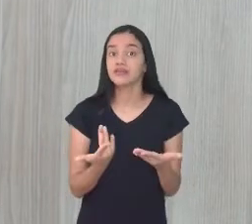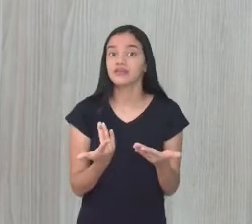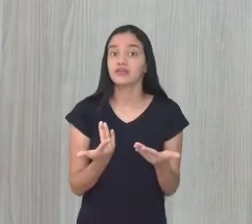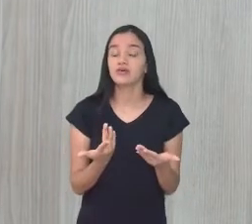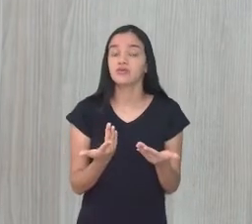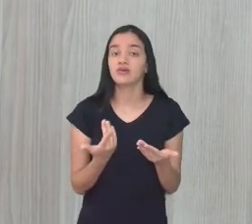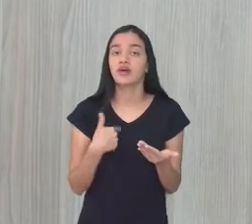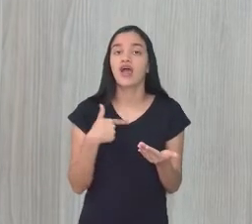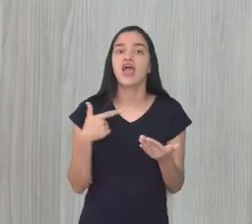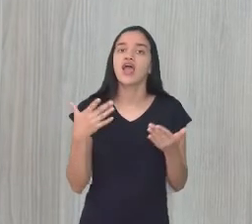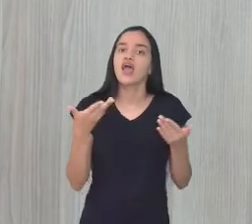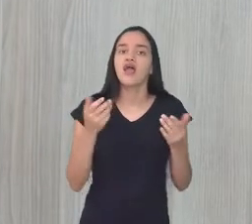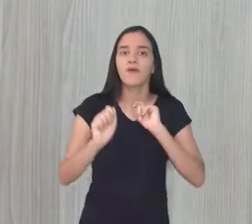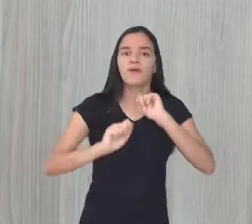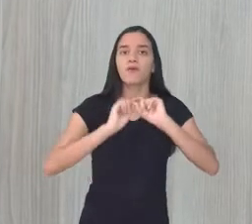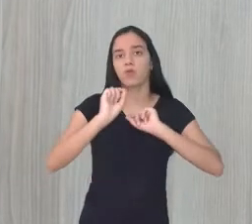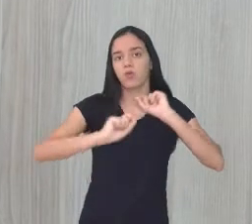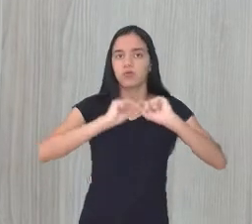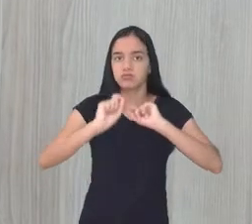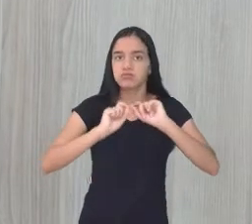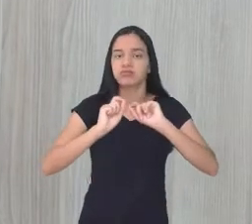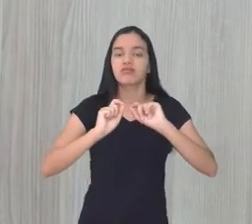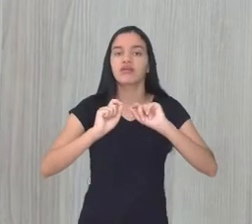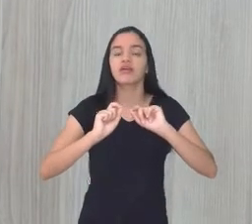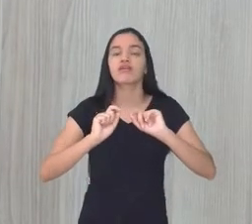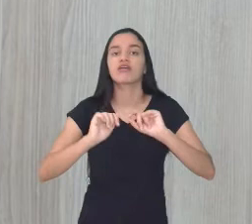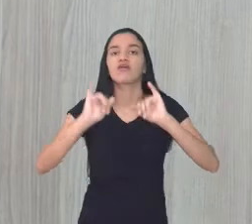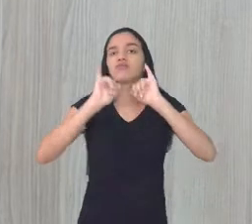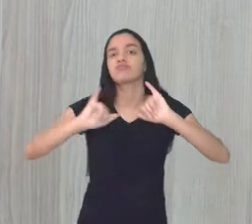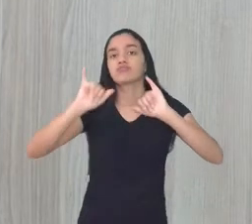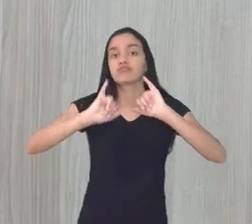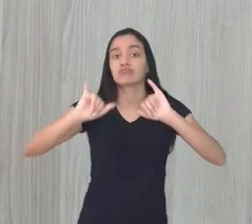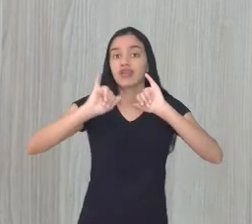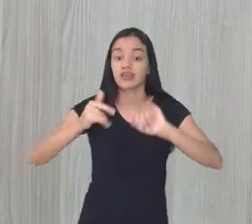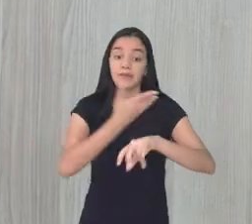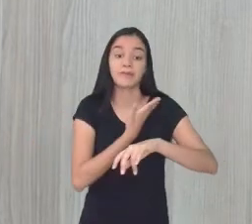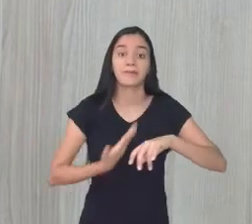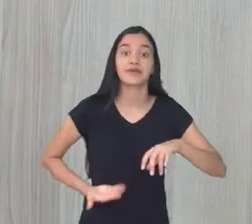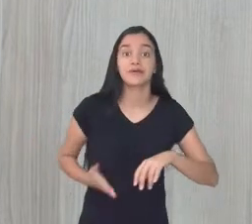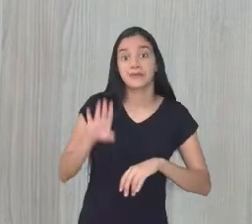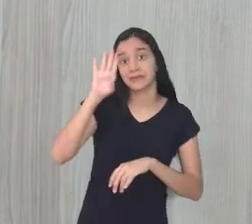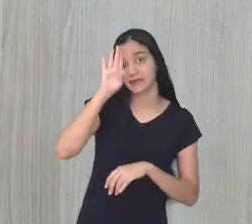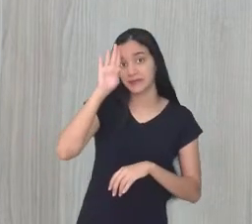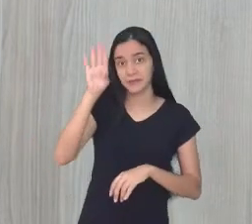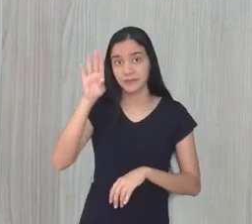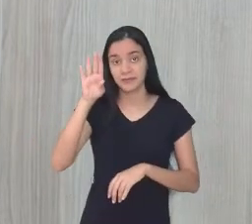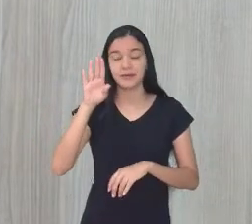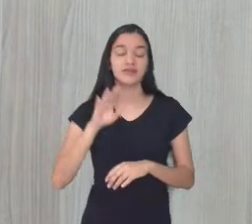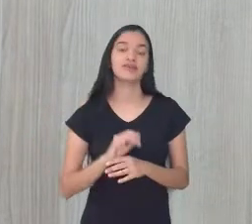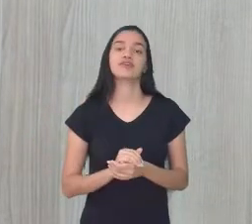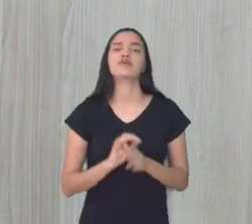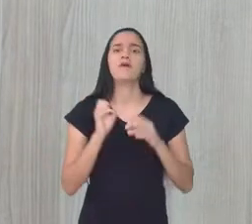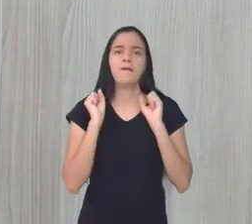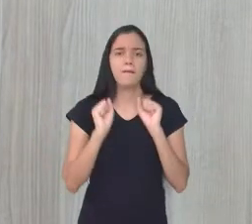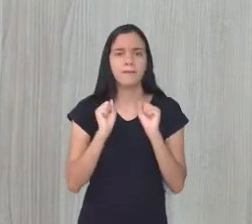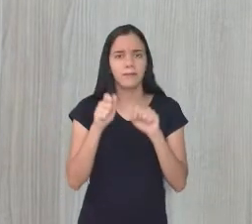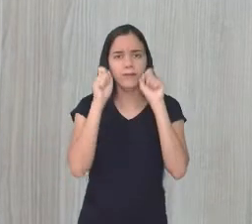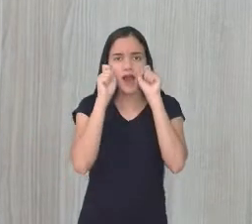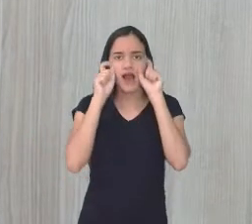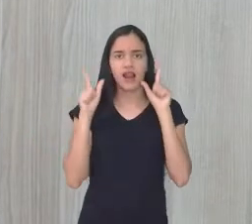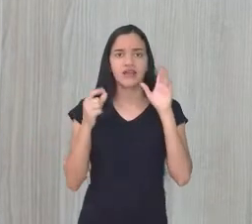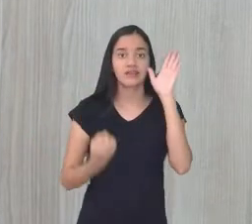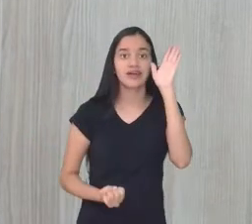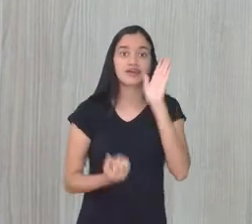aí é uma campanha que envolve todas as pessoas e os órgãos públicos, principalmente, para que eles possam alertar.